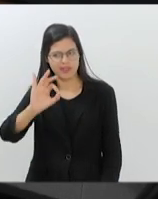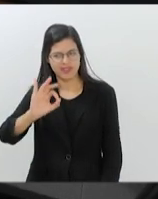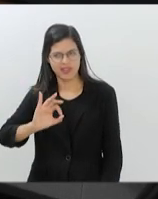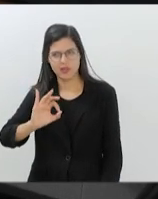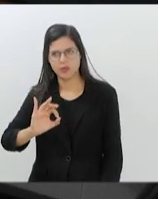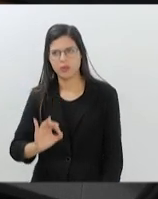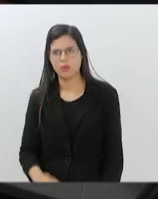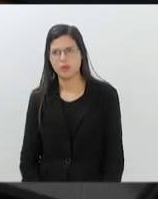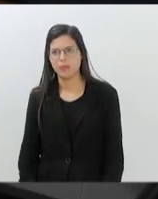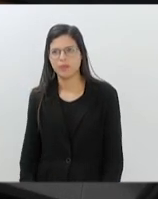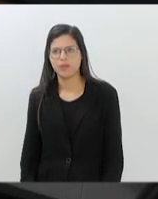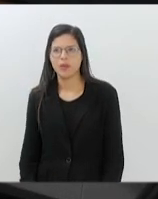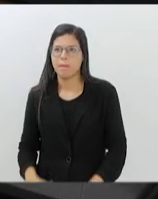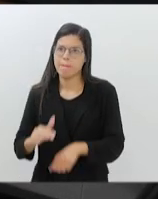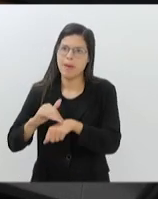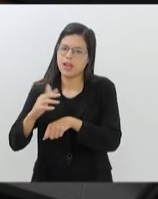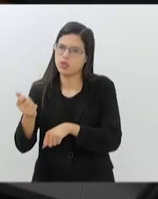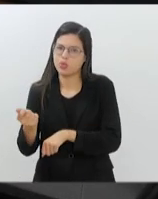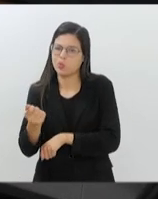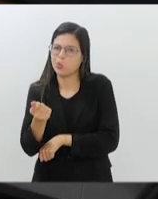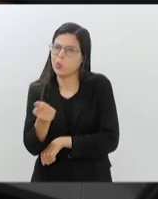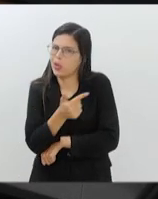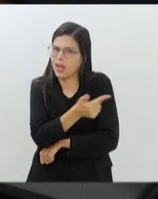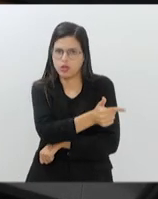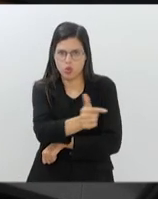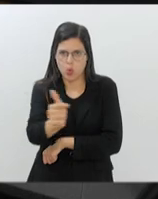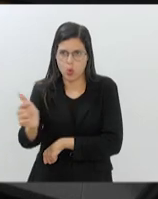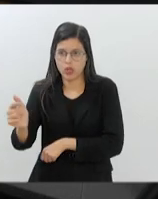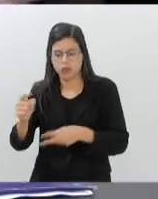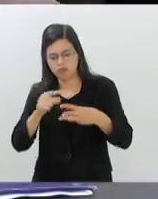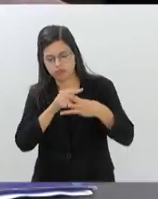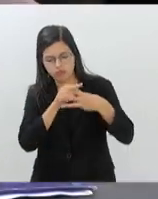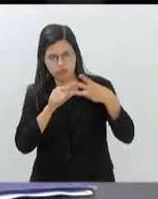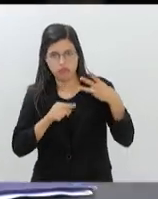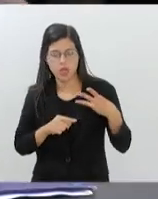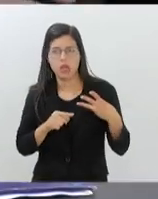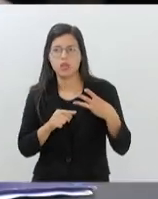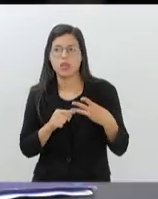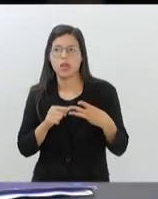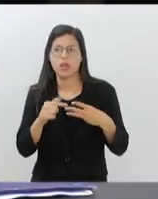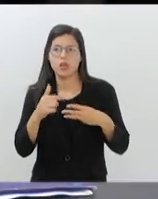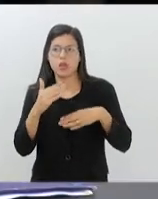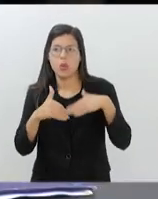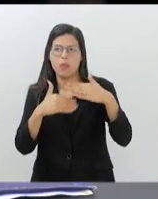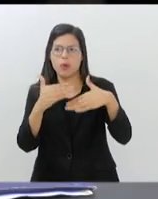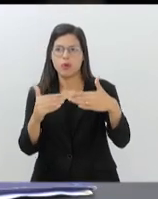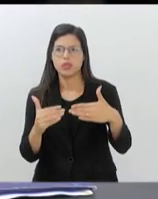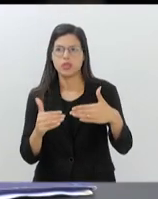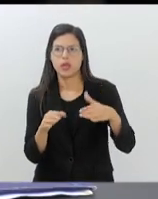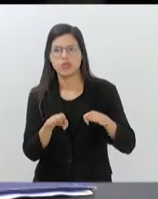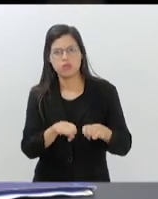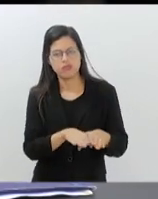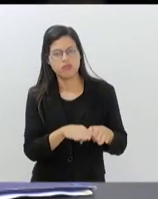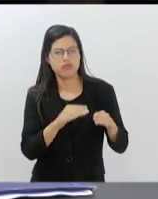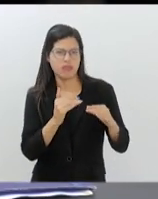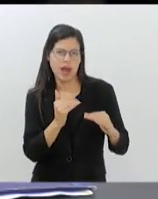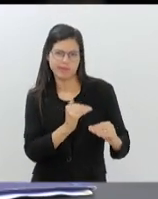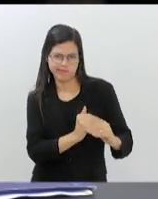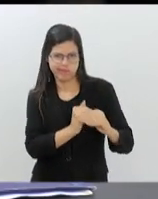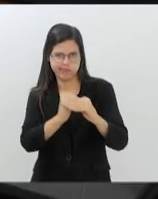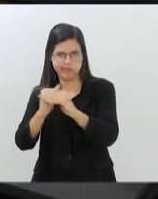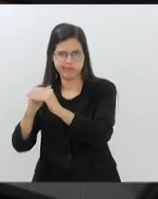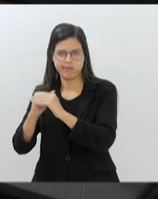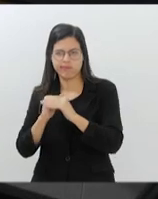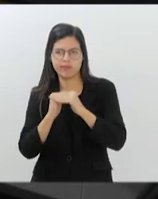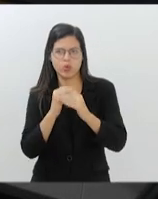sequência disso a as outras três agências também entram no processo para manter o equilíbrio de contrato ali na veiculação a sua decisão